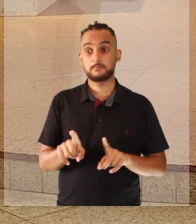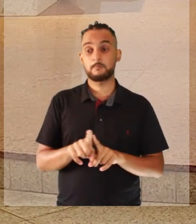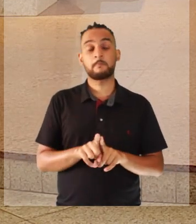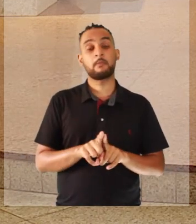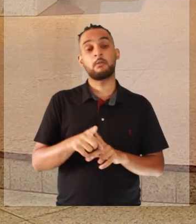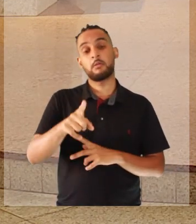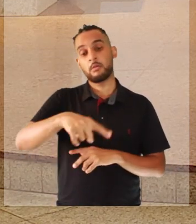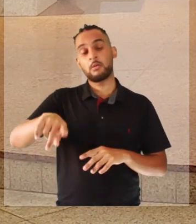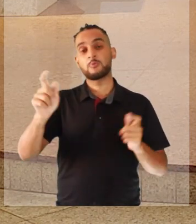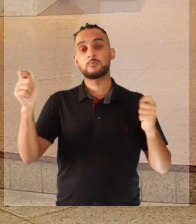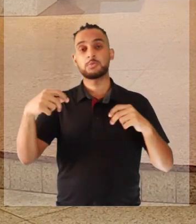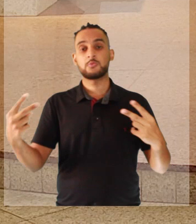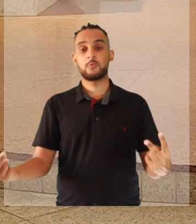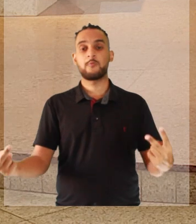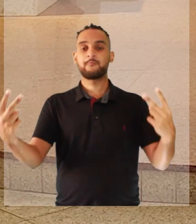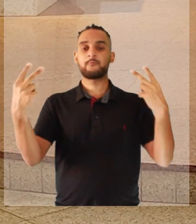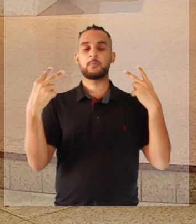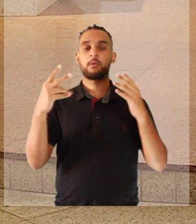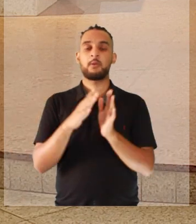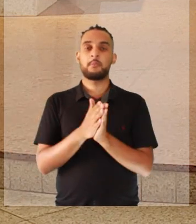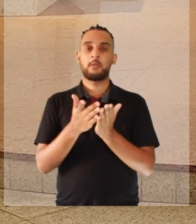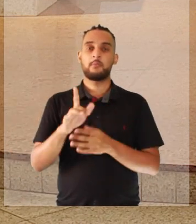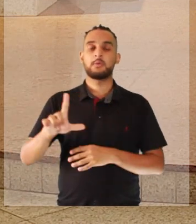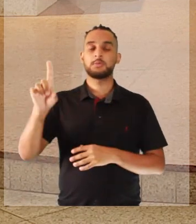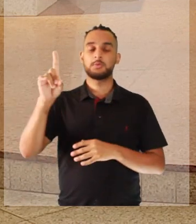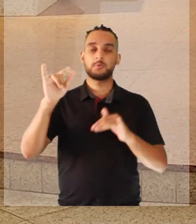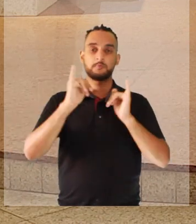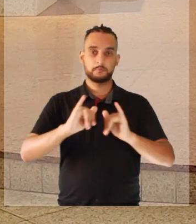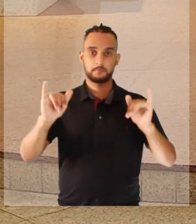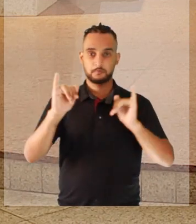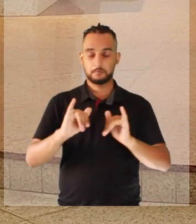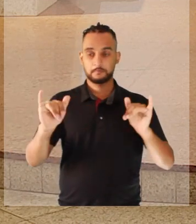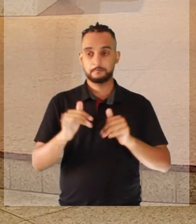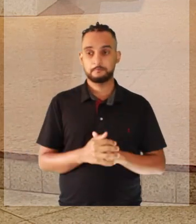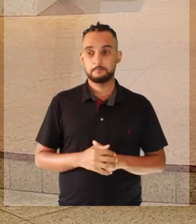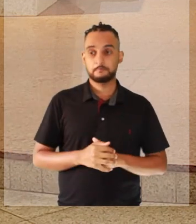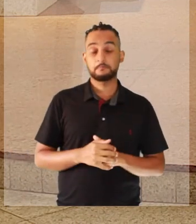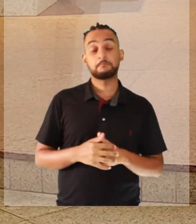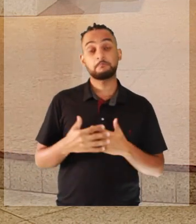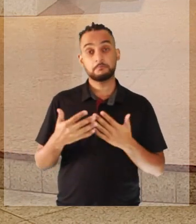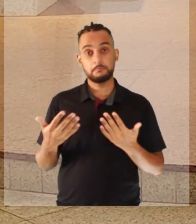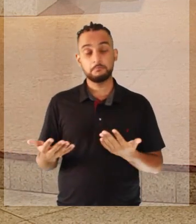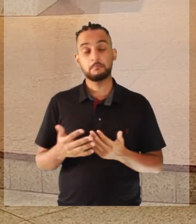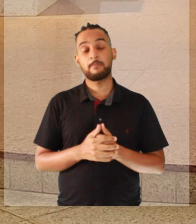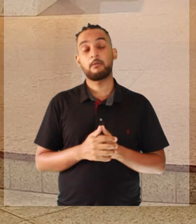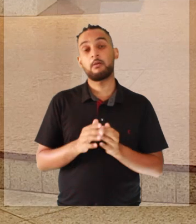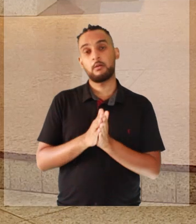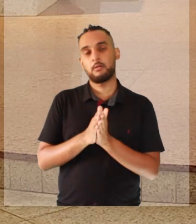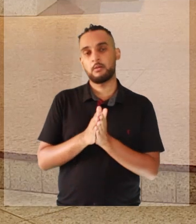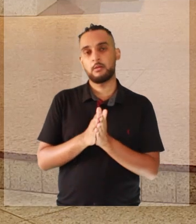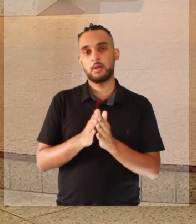ainda mais, dar visibilidade à palavra de Deus proclamada. Desse modo,